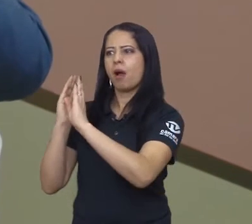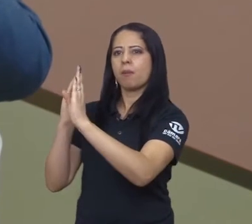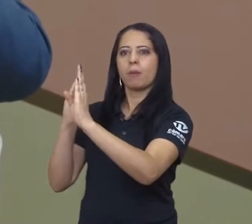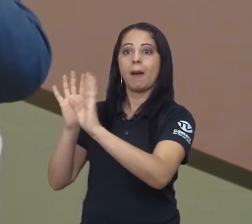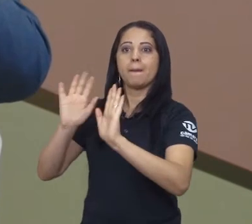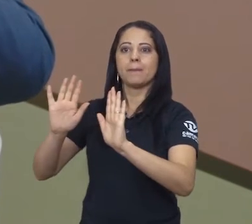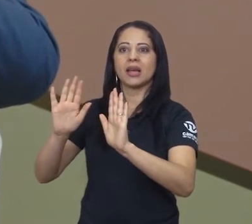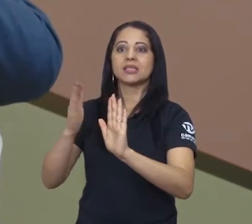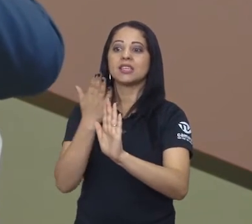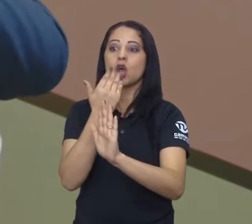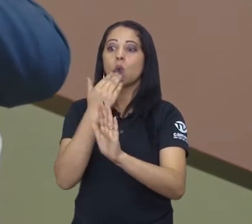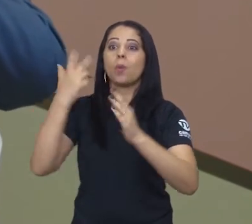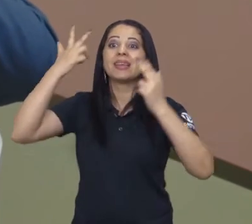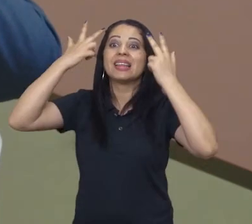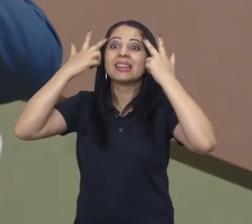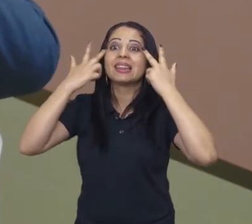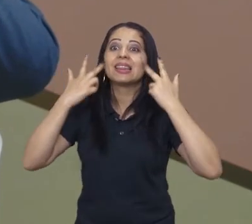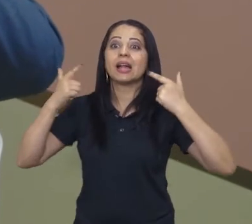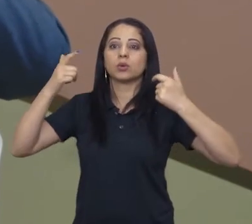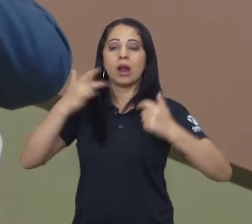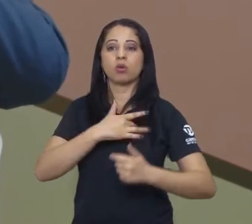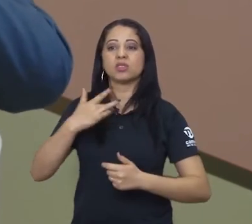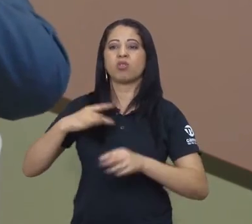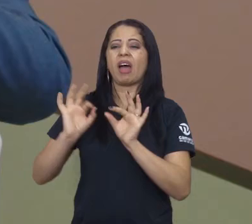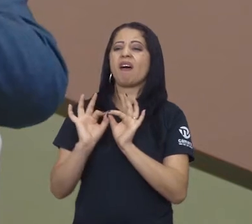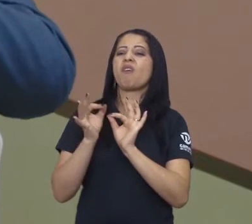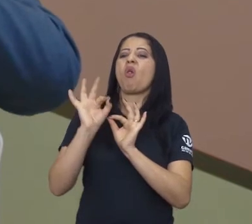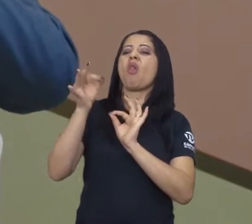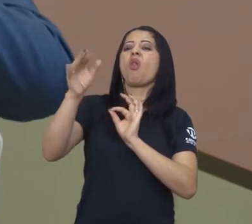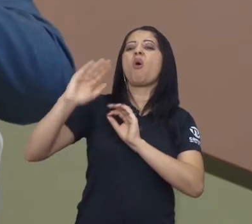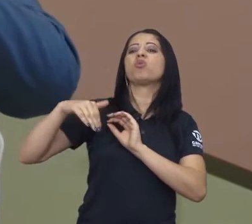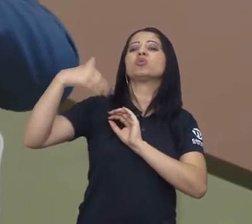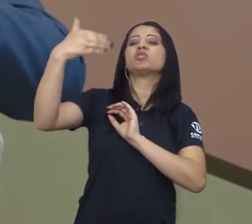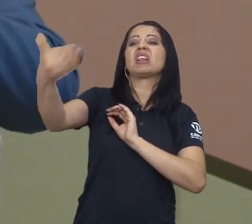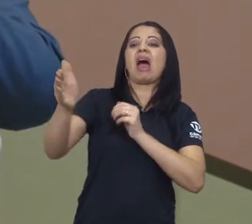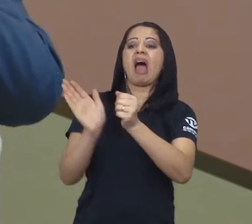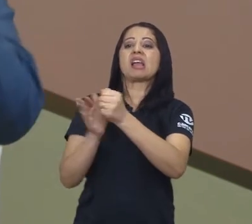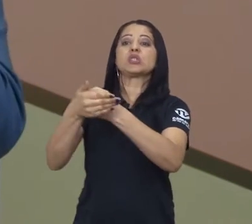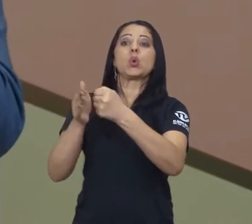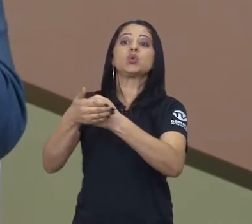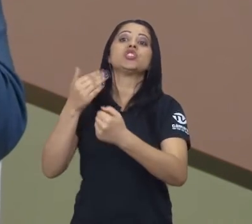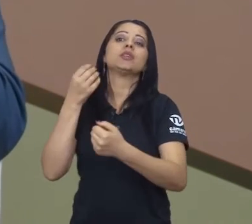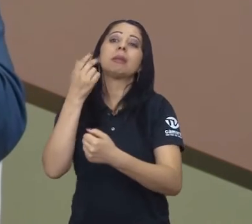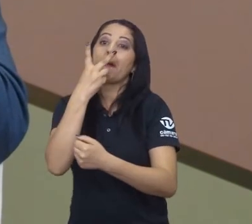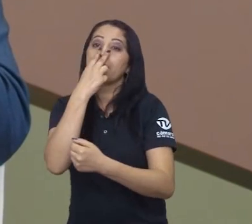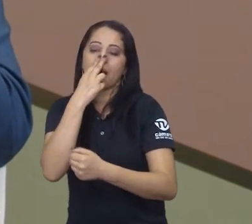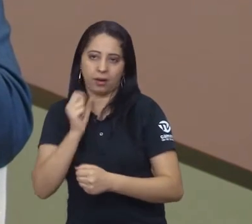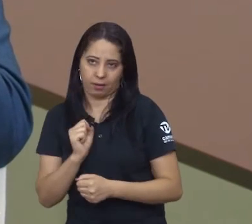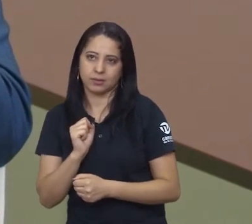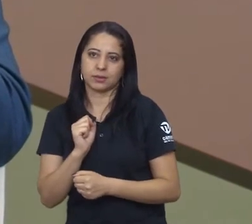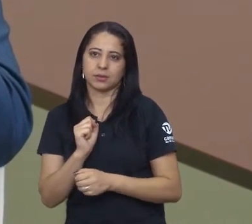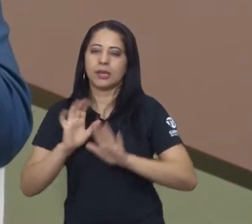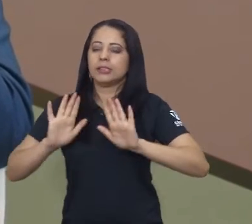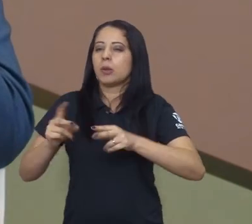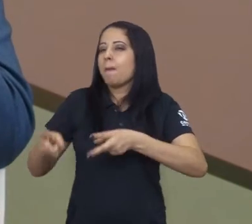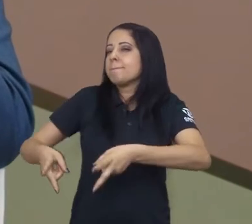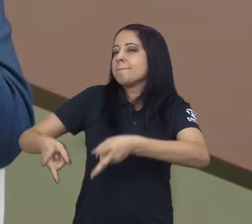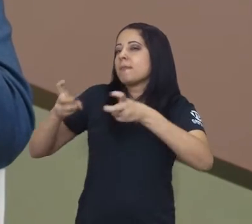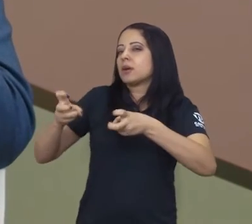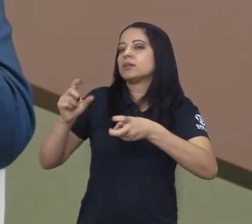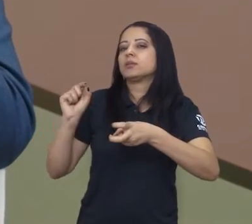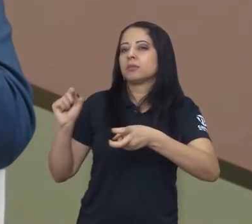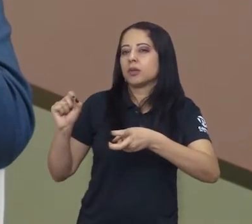supermercado em algumas gôndulas lá no né e a carne lá e tal então o que que a gente tem percebido